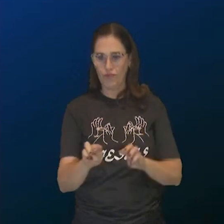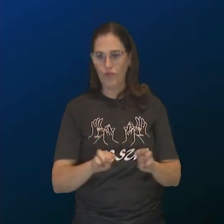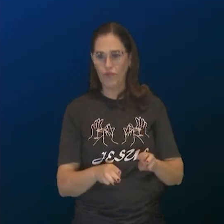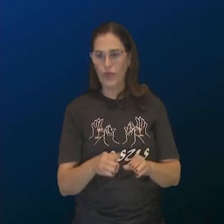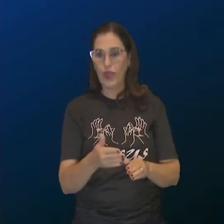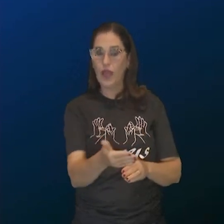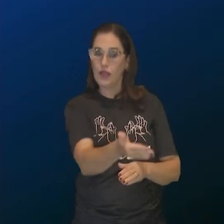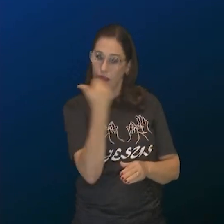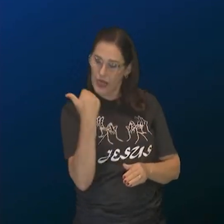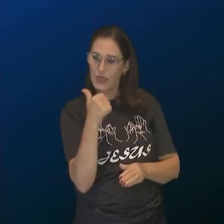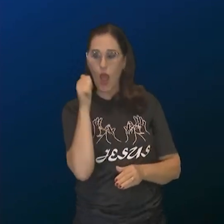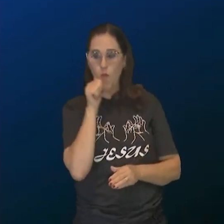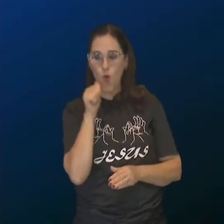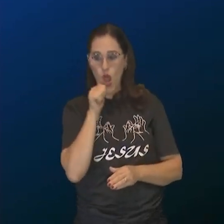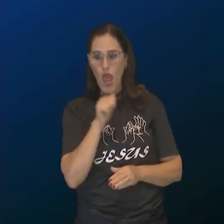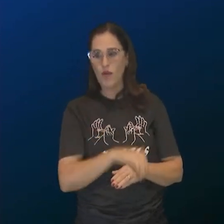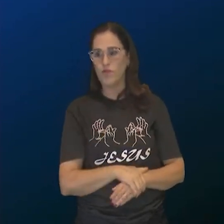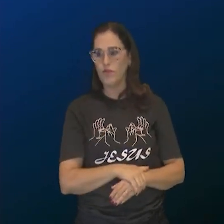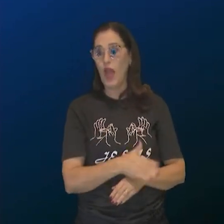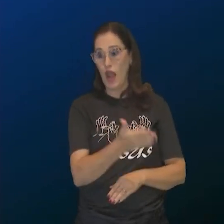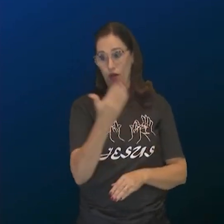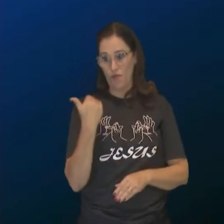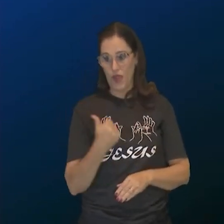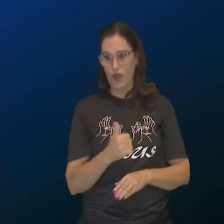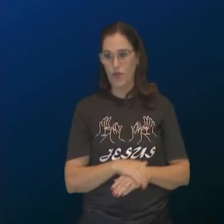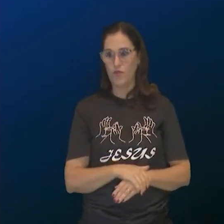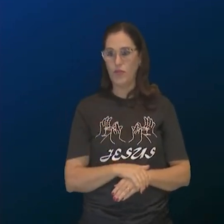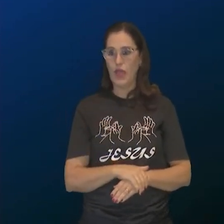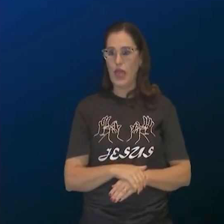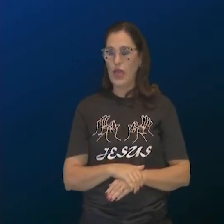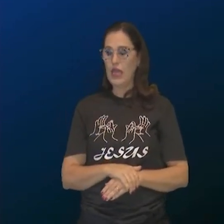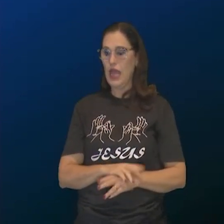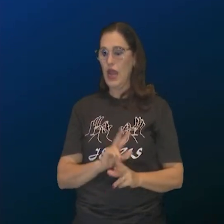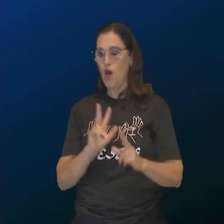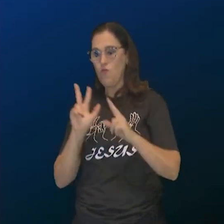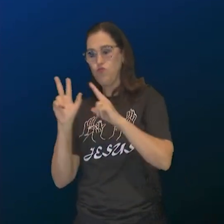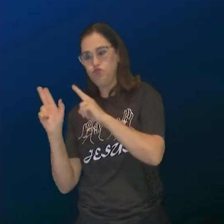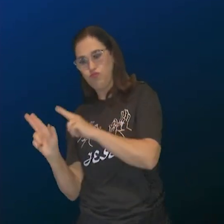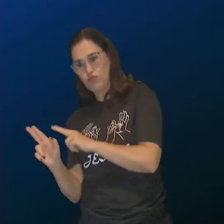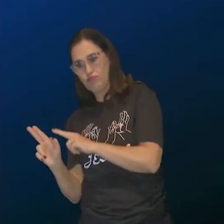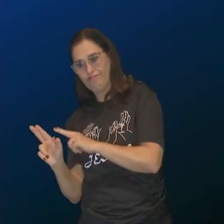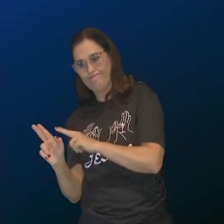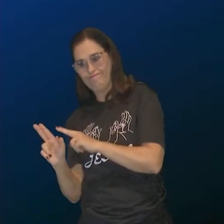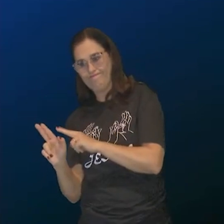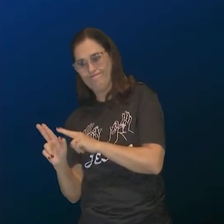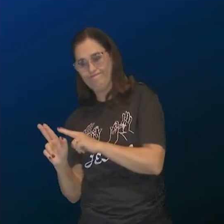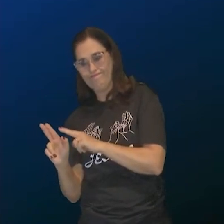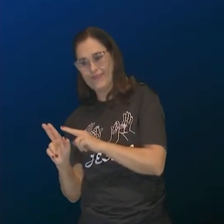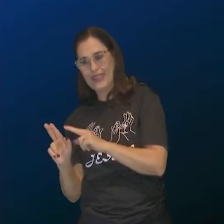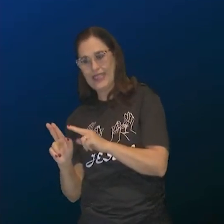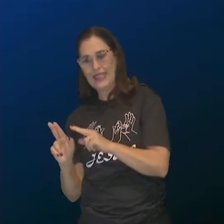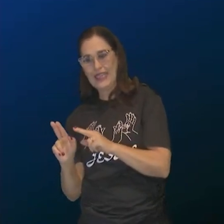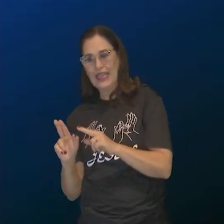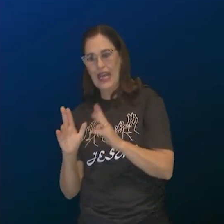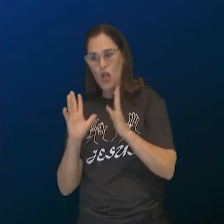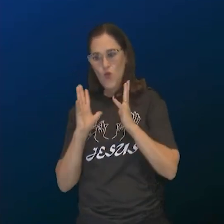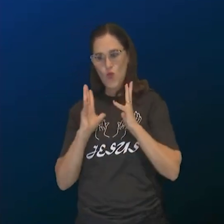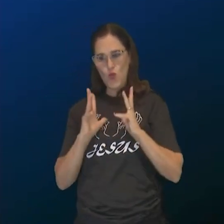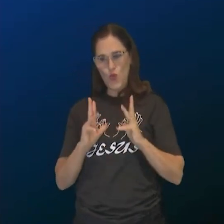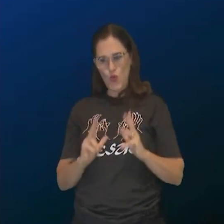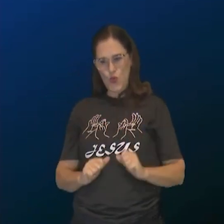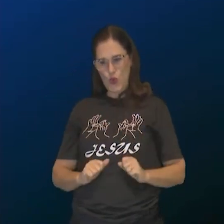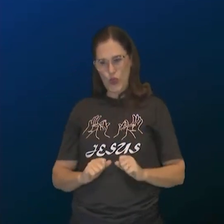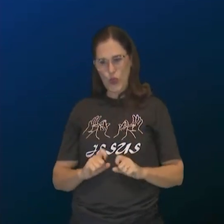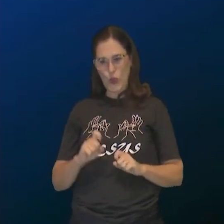a trouxessem. Ela veio e ele se deitou com ela, e tendo-se ela purificado da